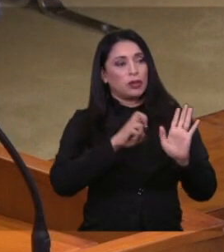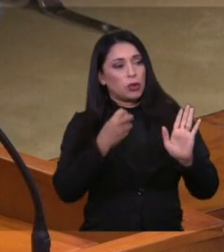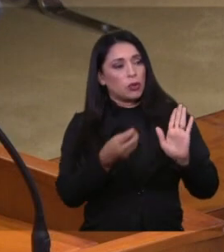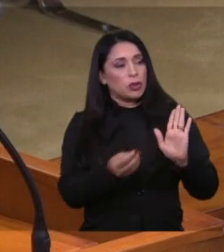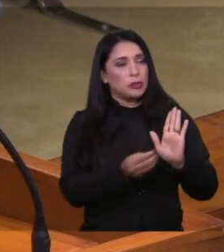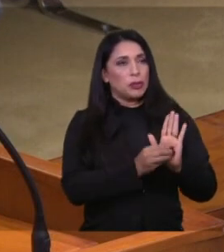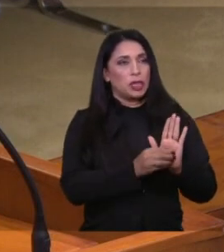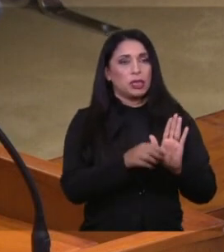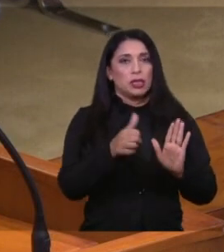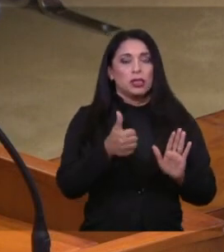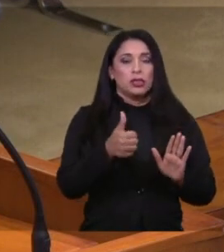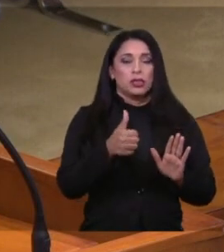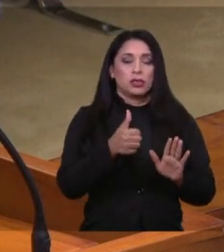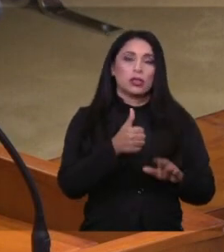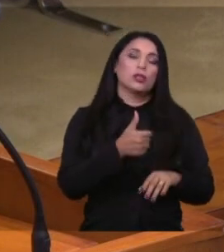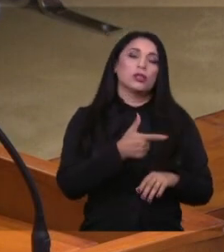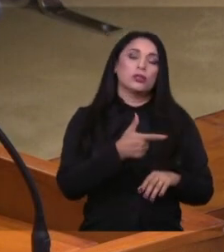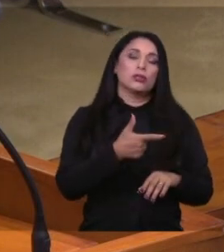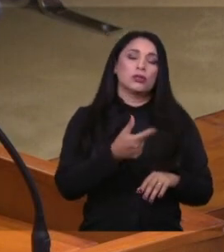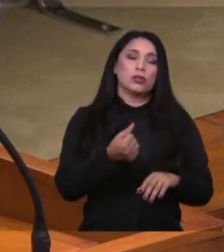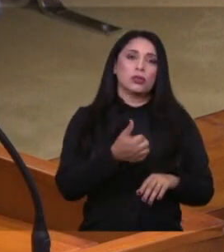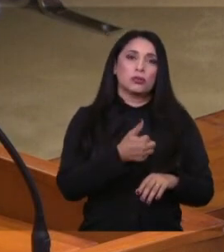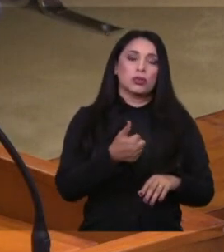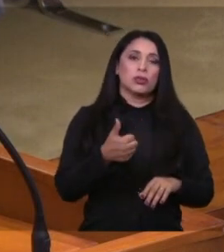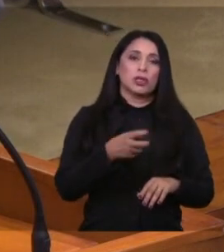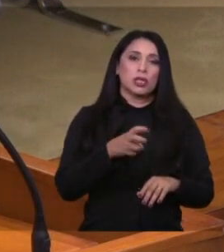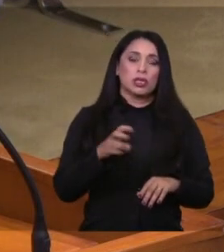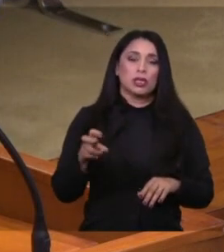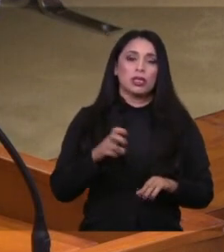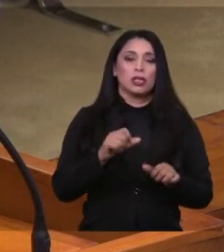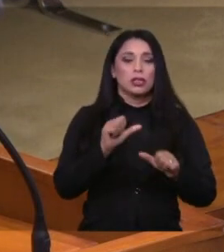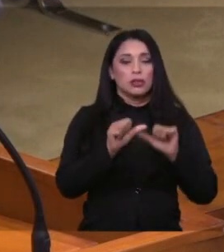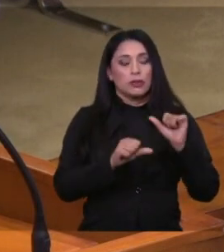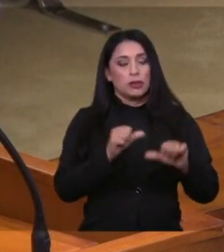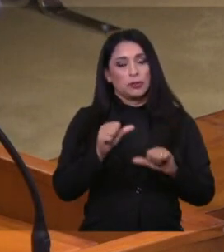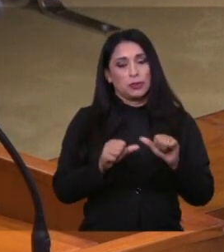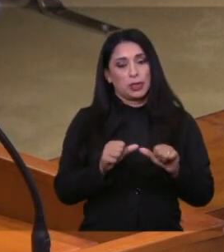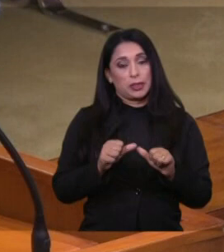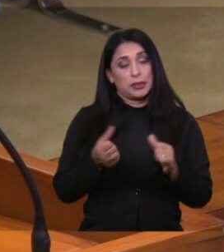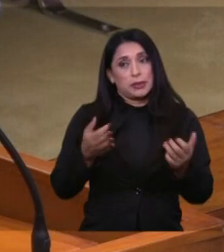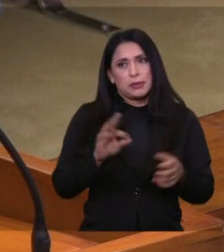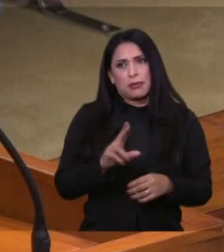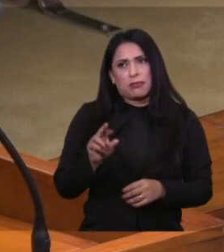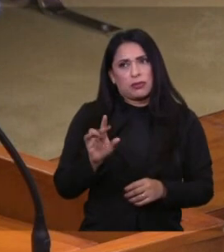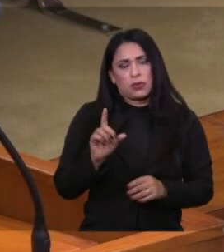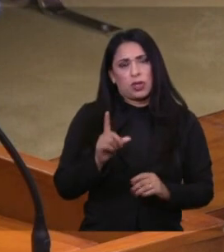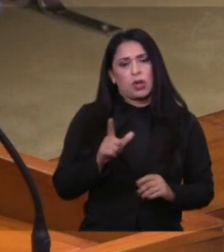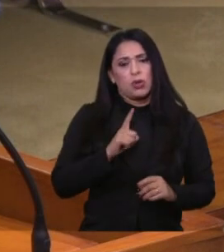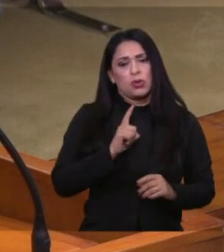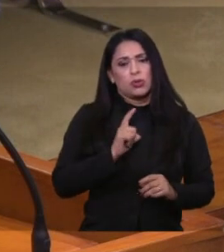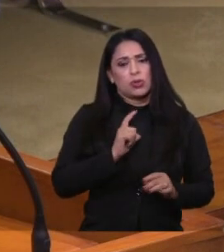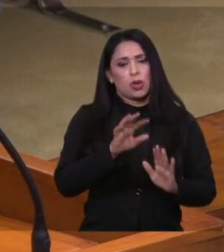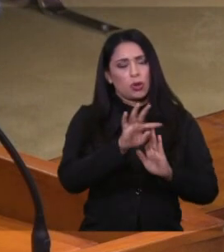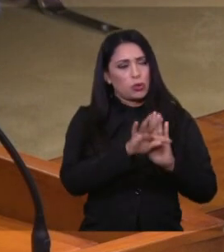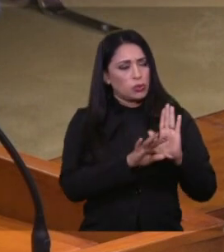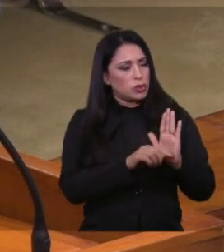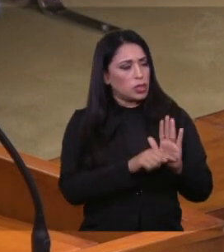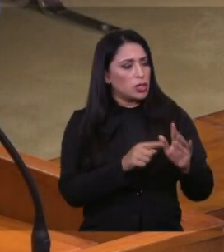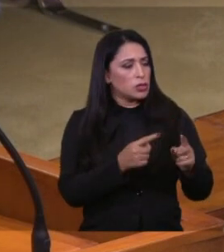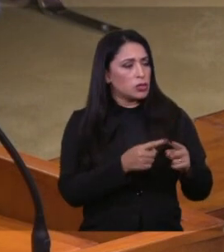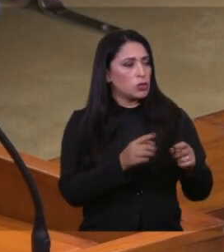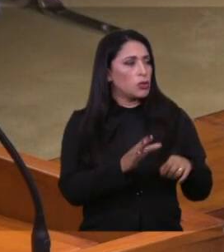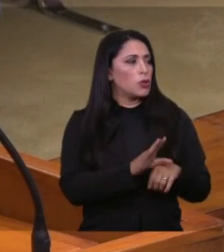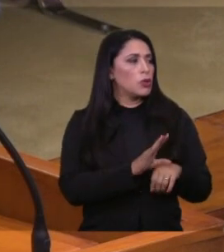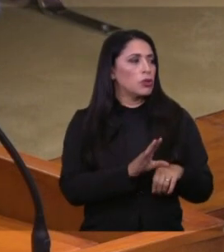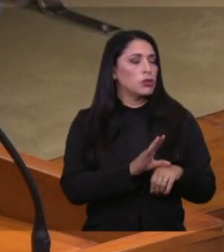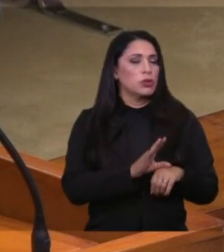constitucional de 87/2015, foram positivadas naquela época, em 2015. Então, não só a letra fria do texto constitucional,